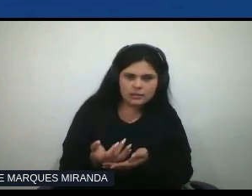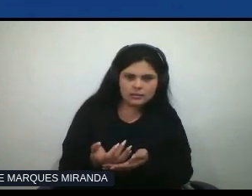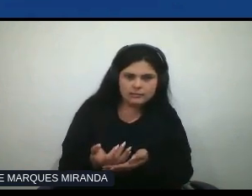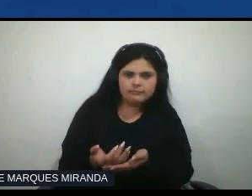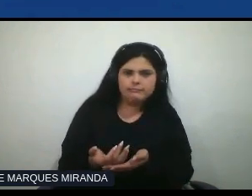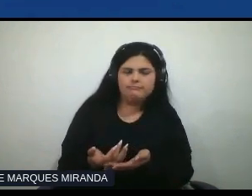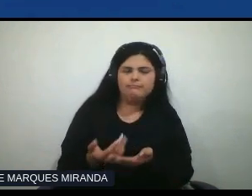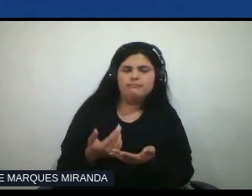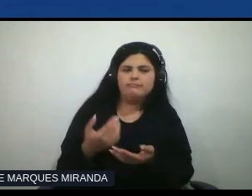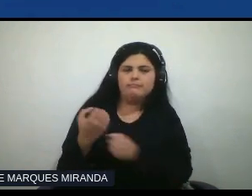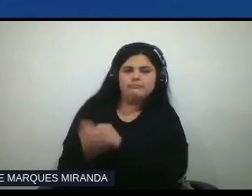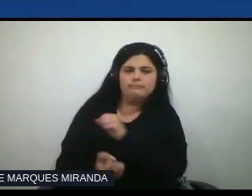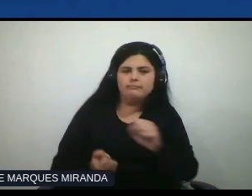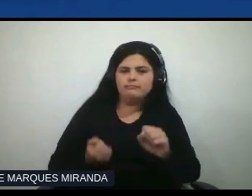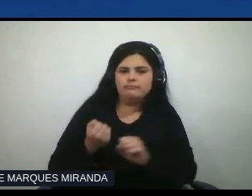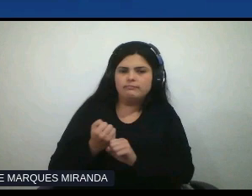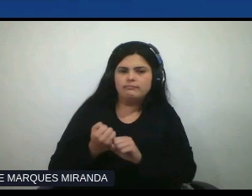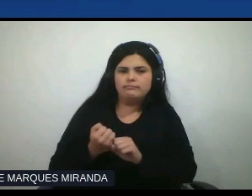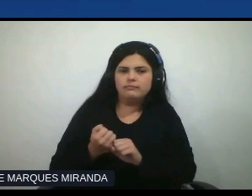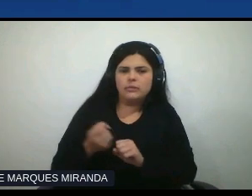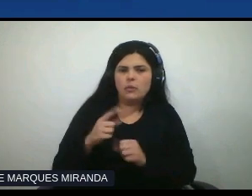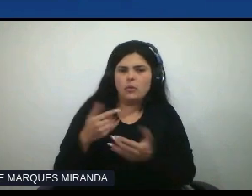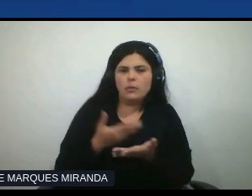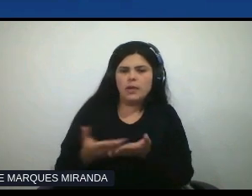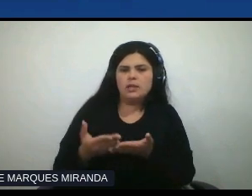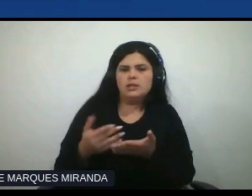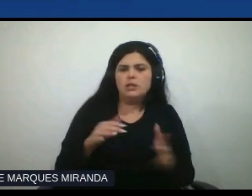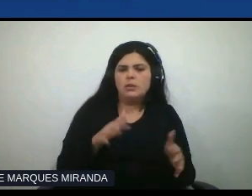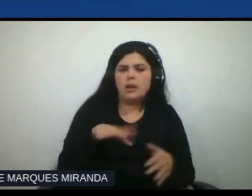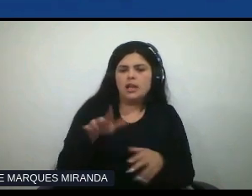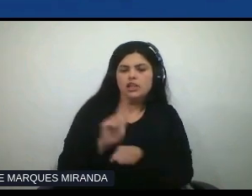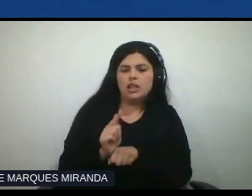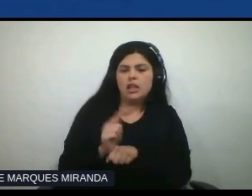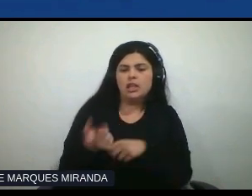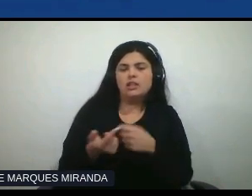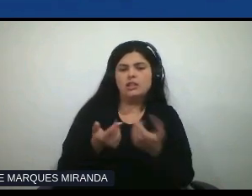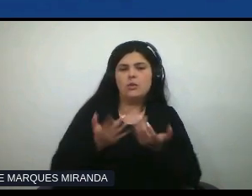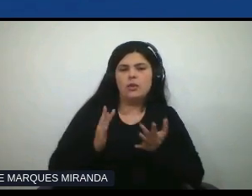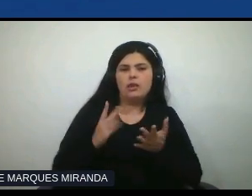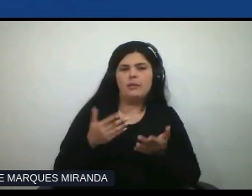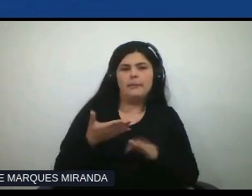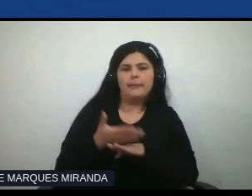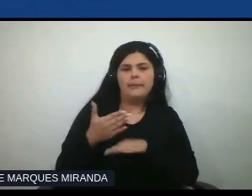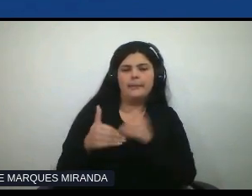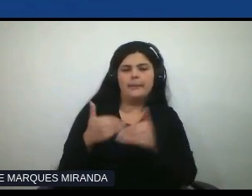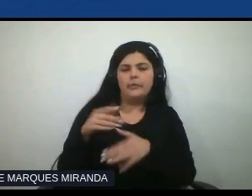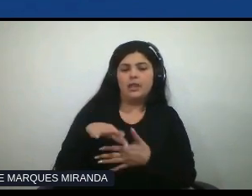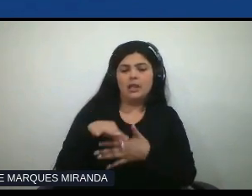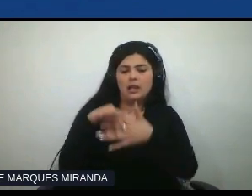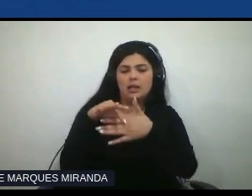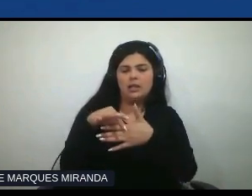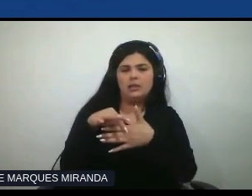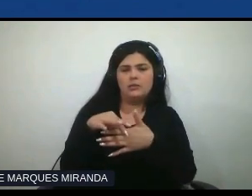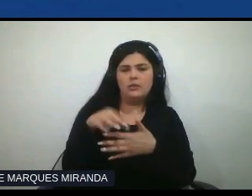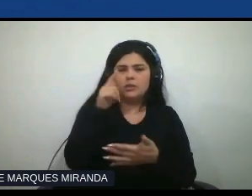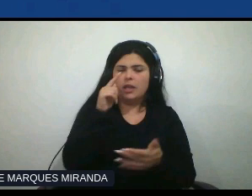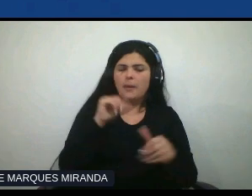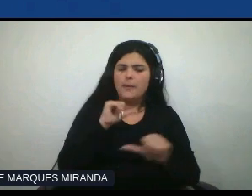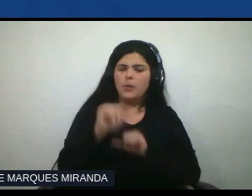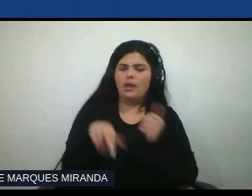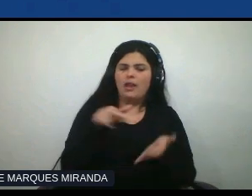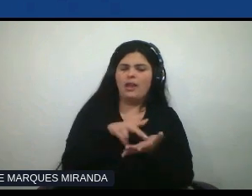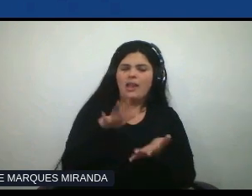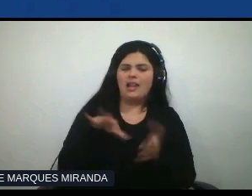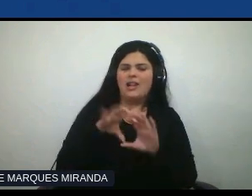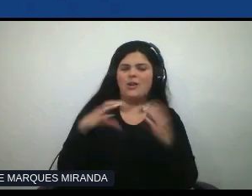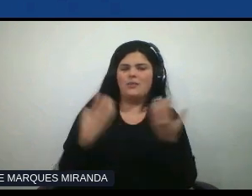se ali uns anos ele não assume uma divisão como gerente, se ele não assume um papel de líder, então a gente não está mudando a realidade da